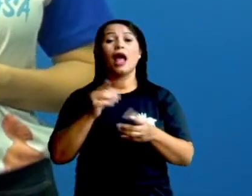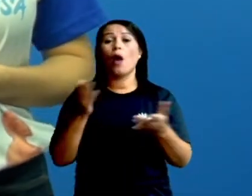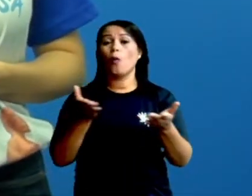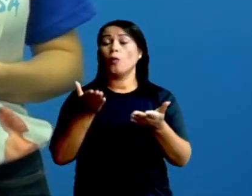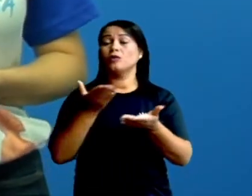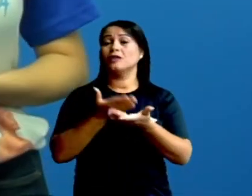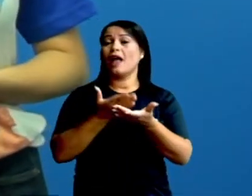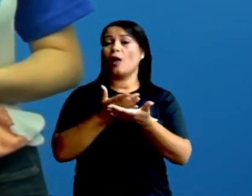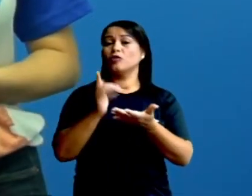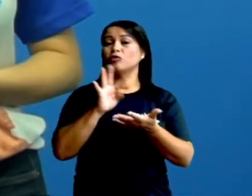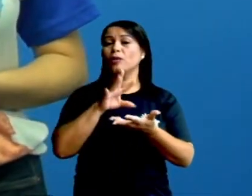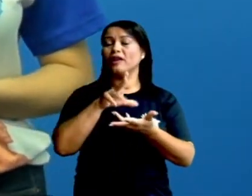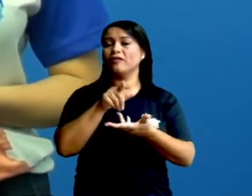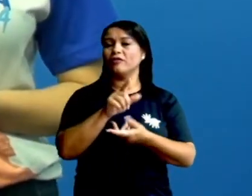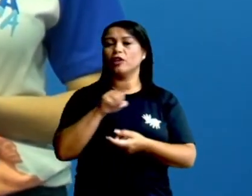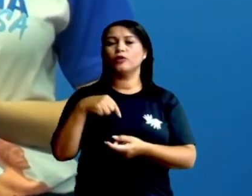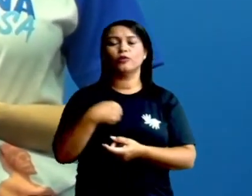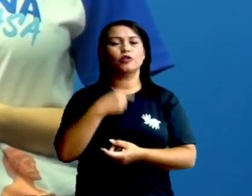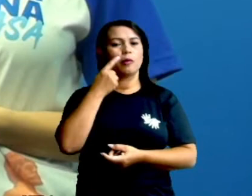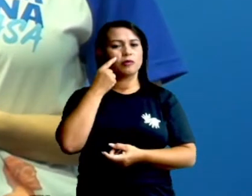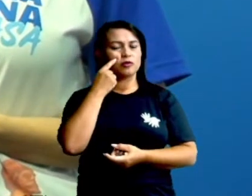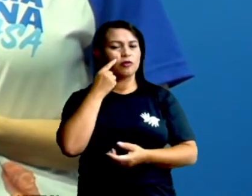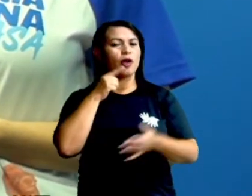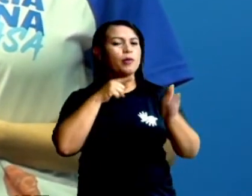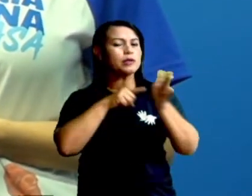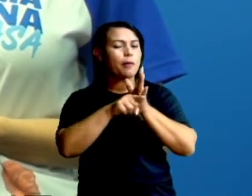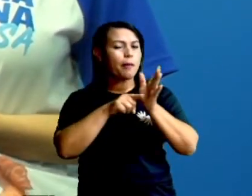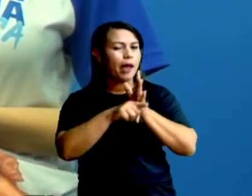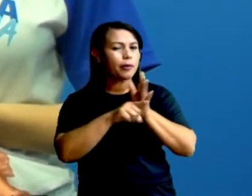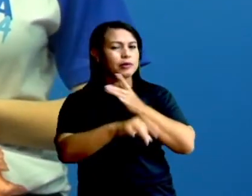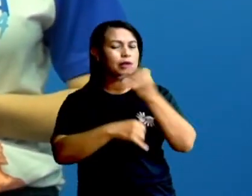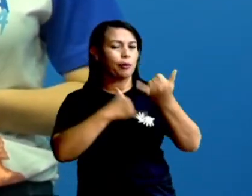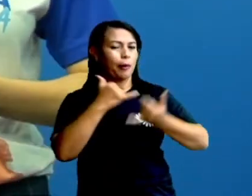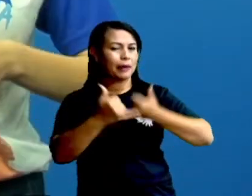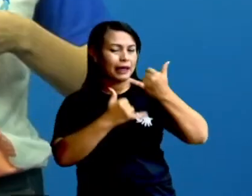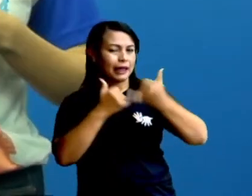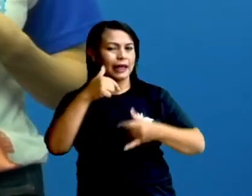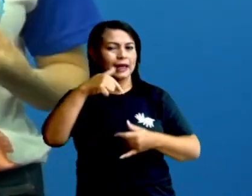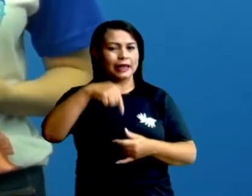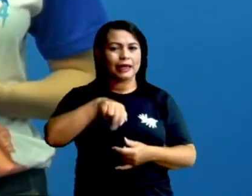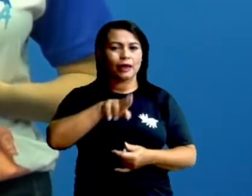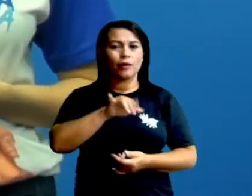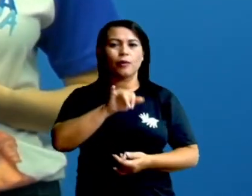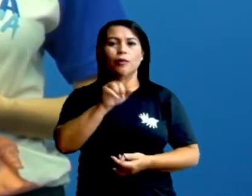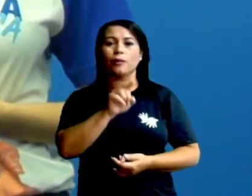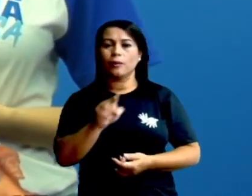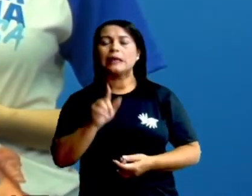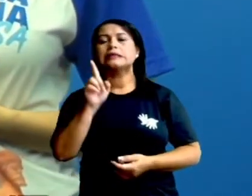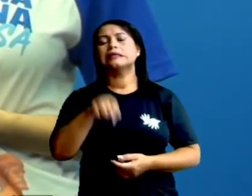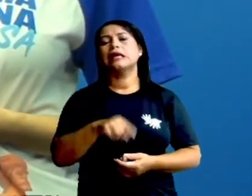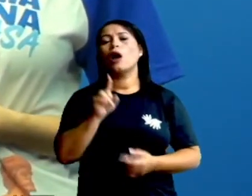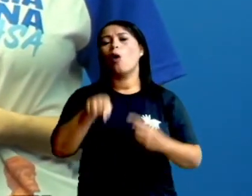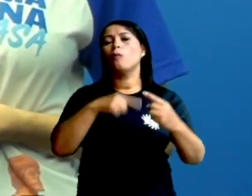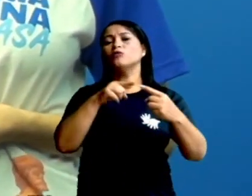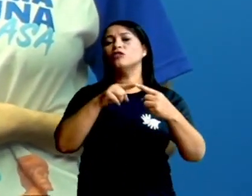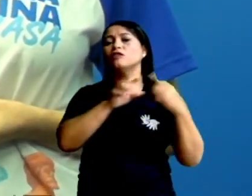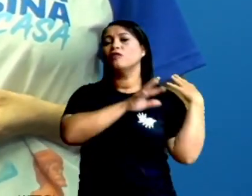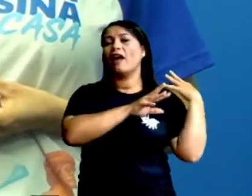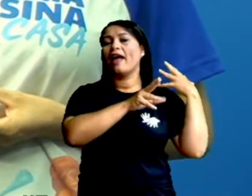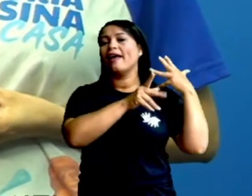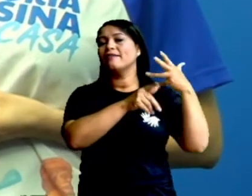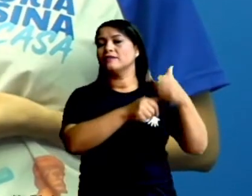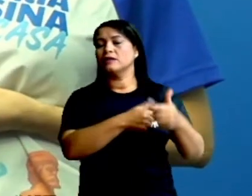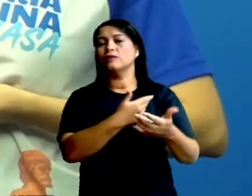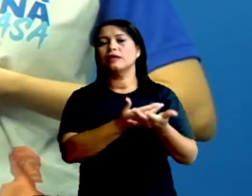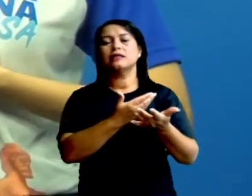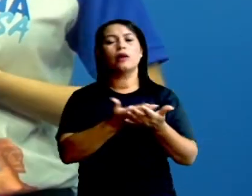aula de geografia de hoje a gente vai ter o Chris de pergunta tá que vai ser com o objetivo de uma revisão das outras aulas